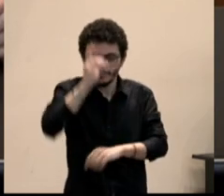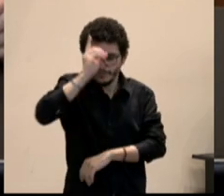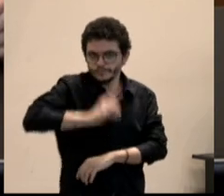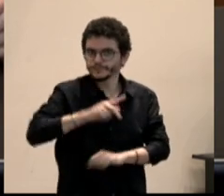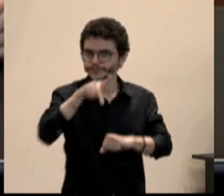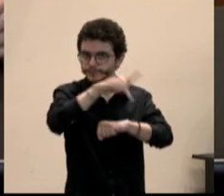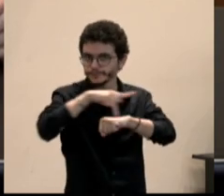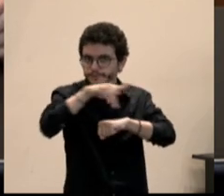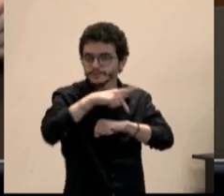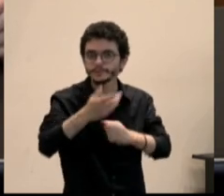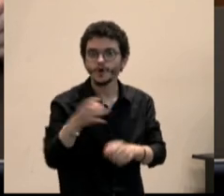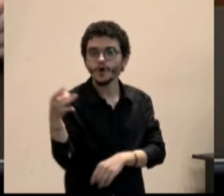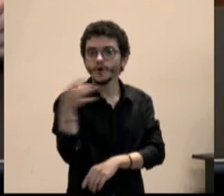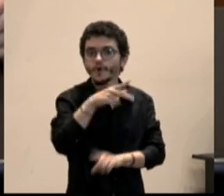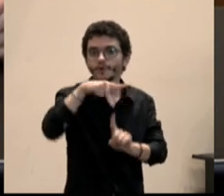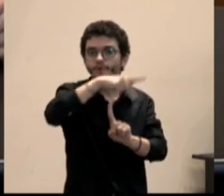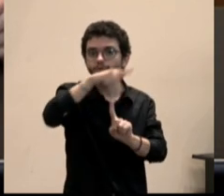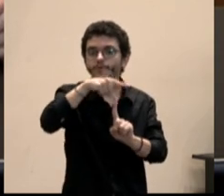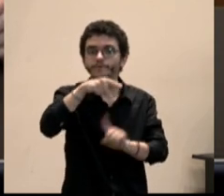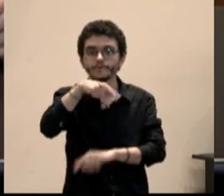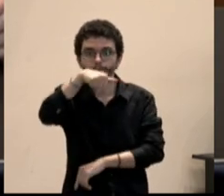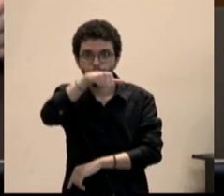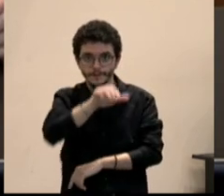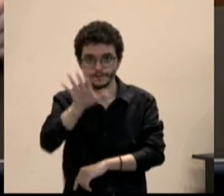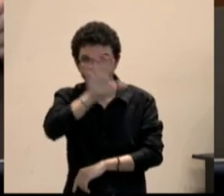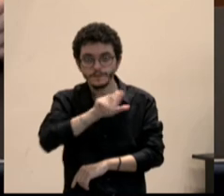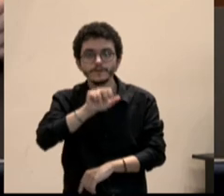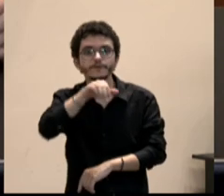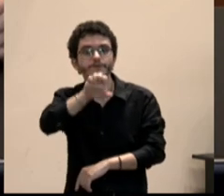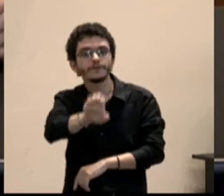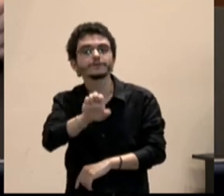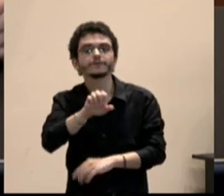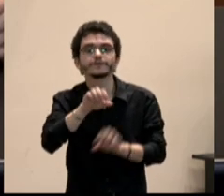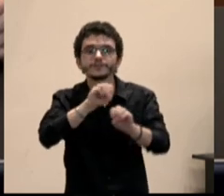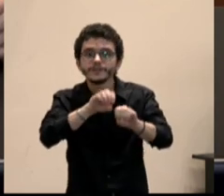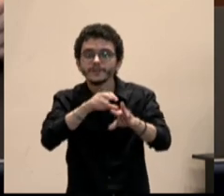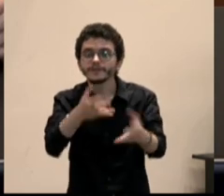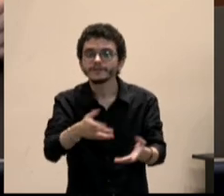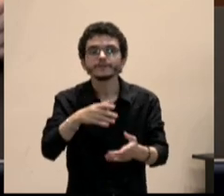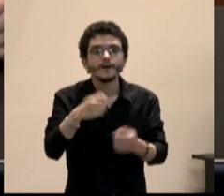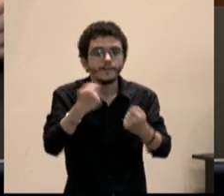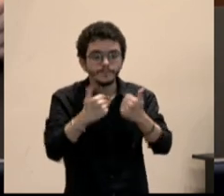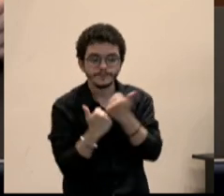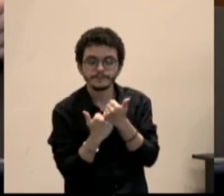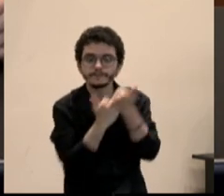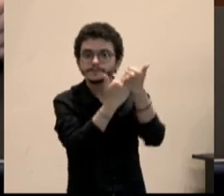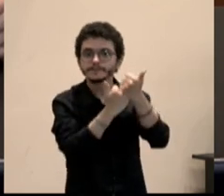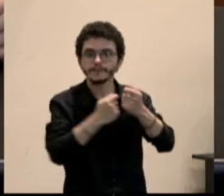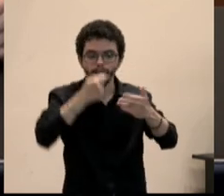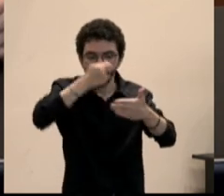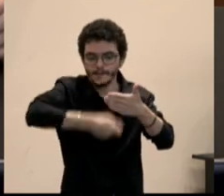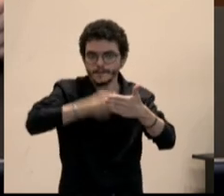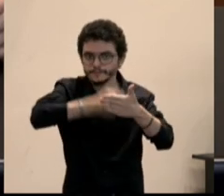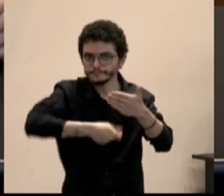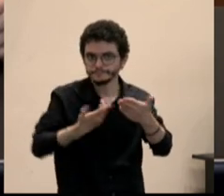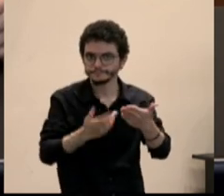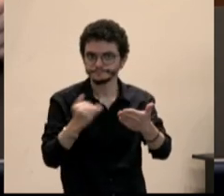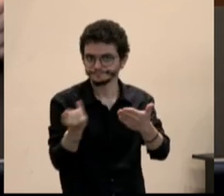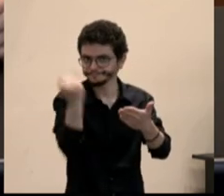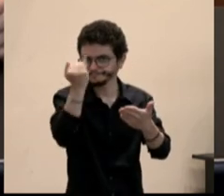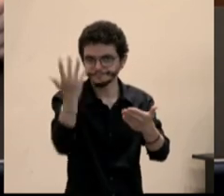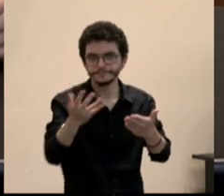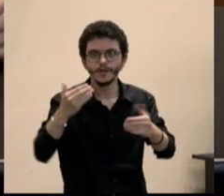o novo Plano Nacional de Educação deve sustentar a defesa intransigente da